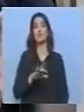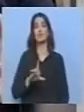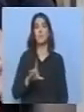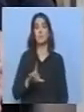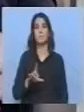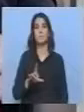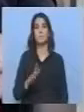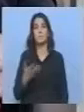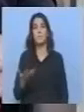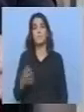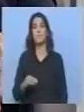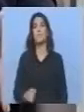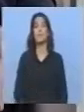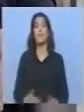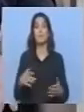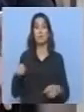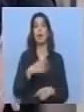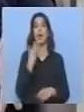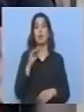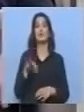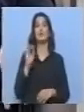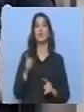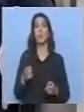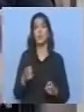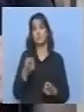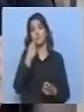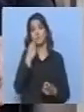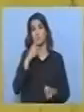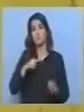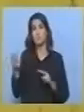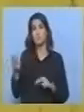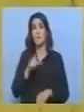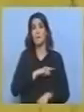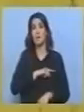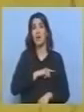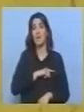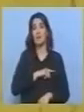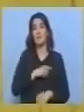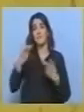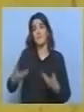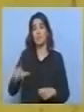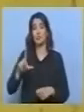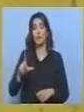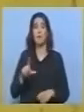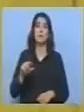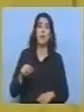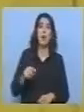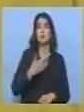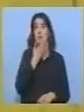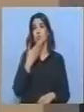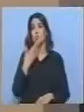a escolha para a maior parte desses alunos é recorrer ao ensino privado e ficar em Lisboa, porque é mais barato ficar, é mais cómodo